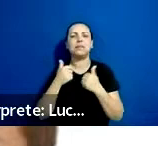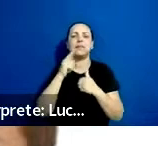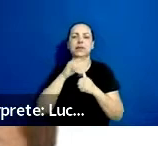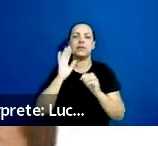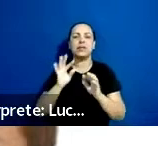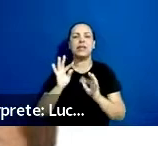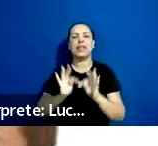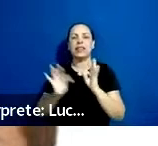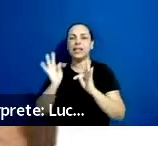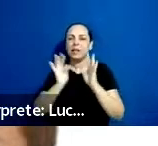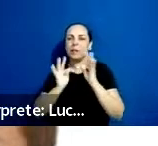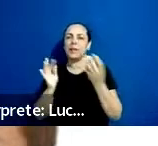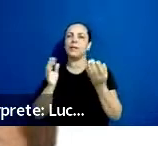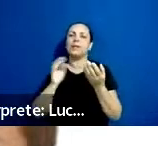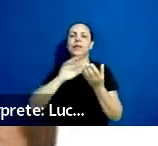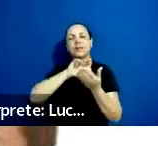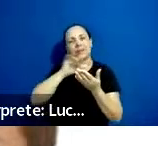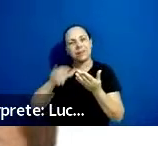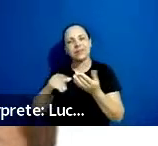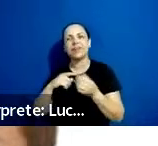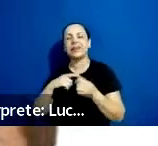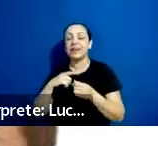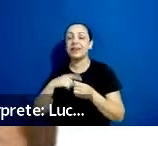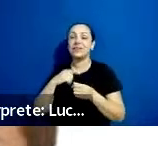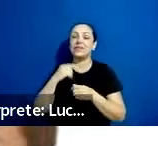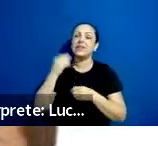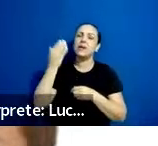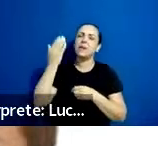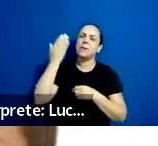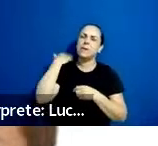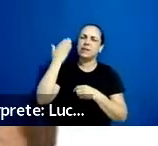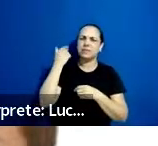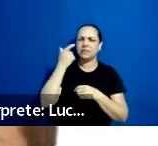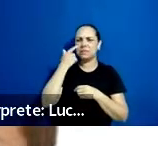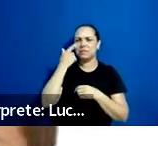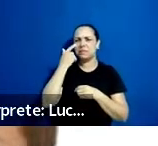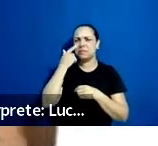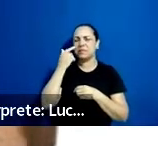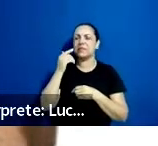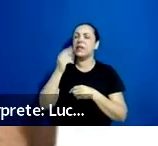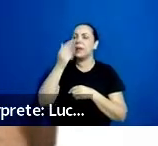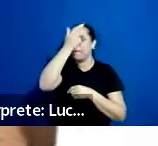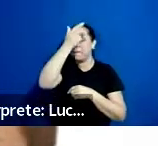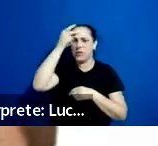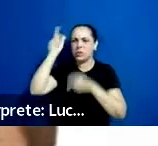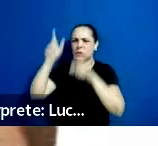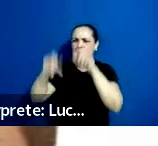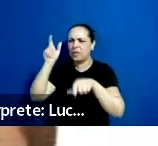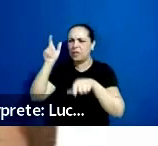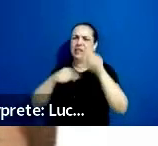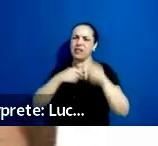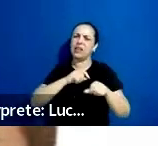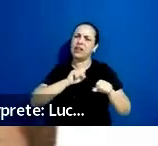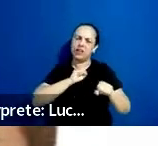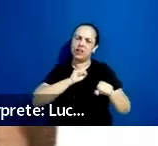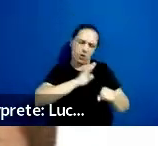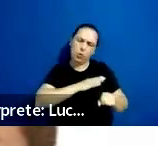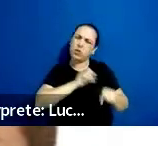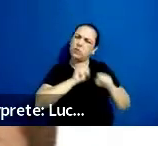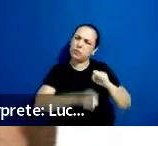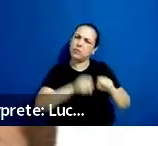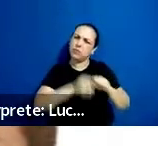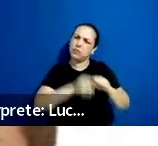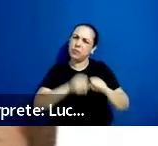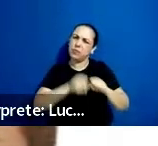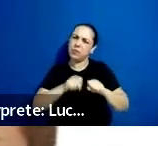esses dias falando sobre mal súbito, algumas pessoas que estavam sofrendo de mal súbito, de infarto, e um dos motivos,